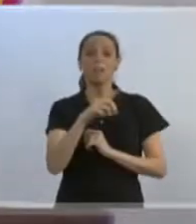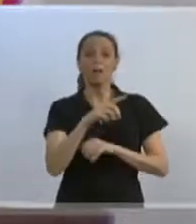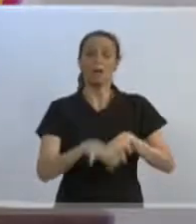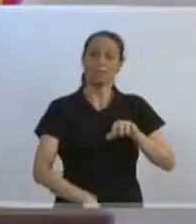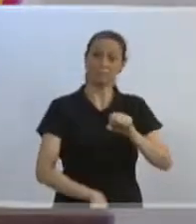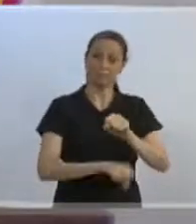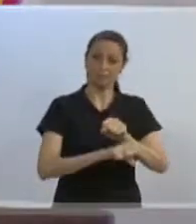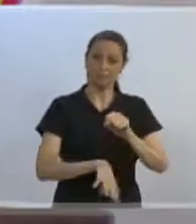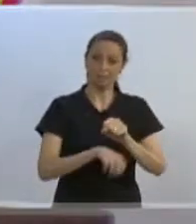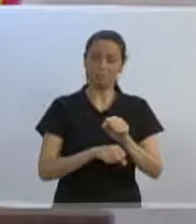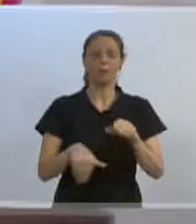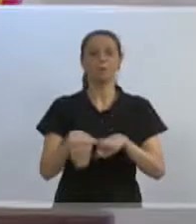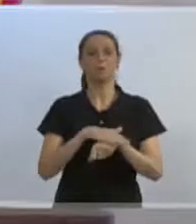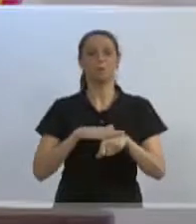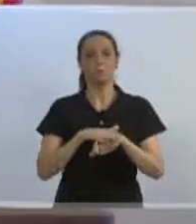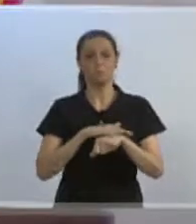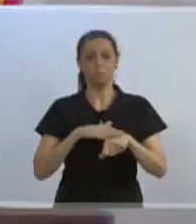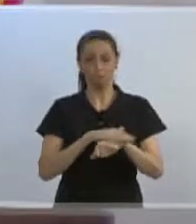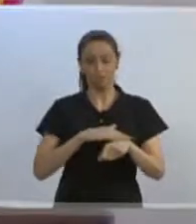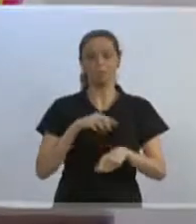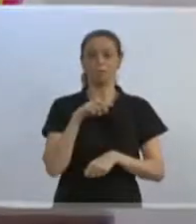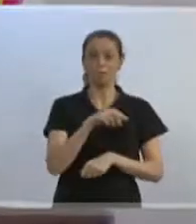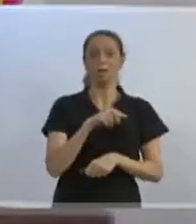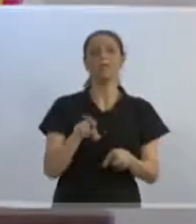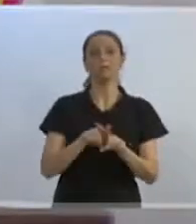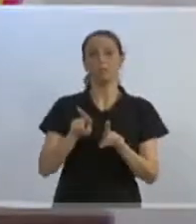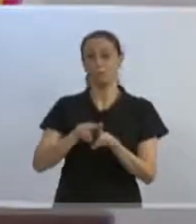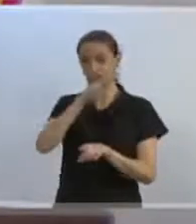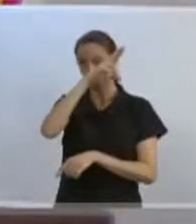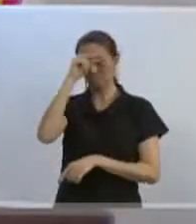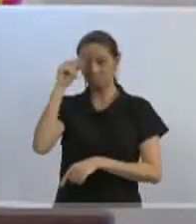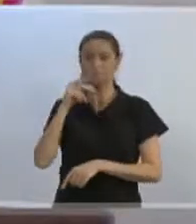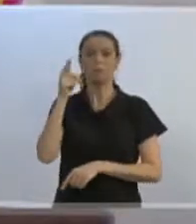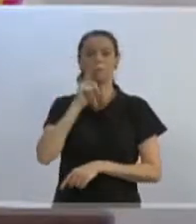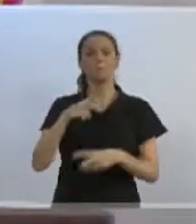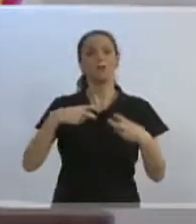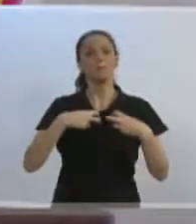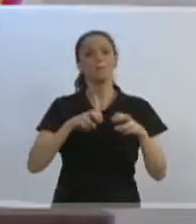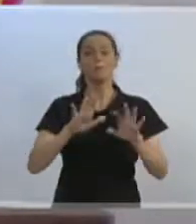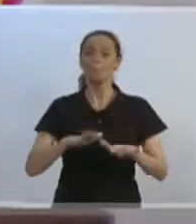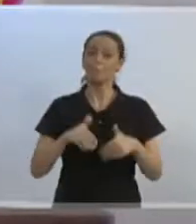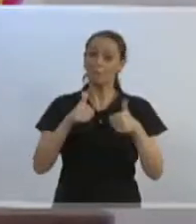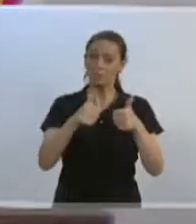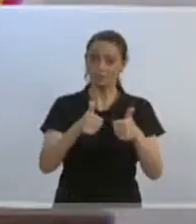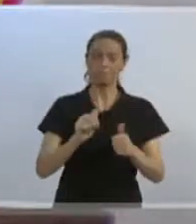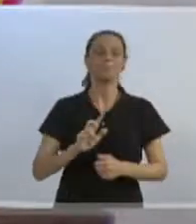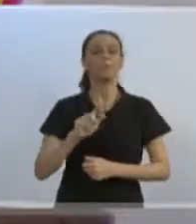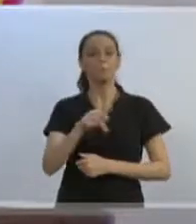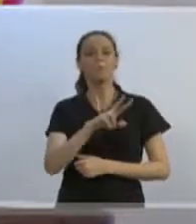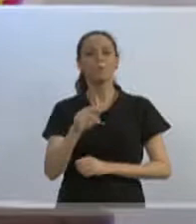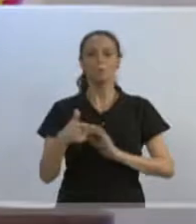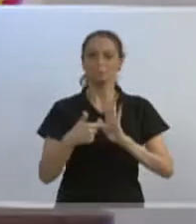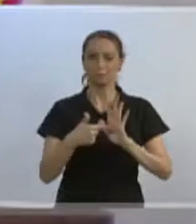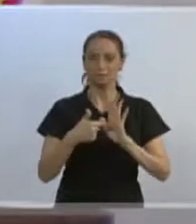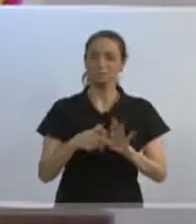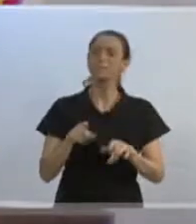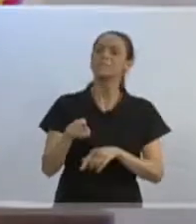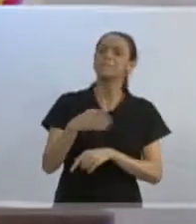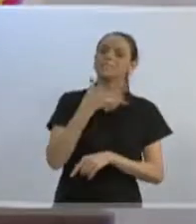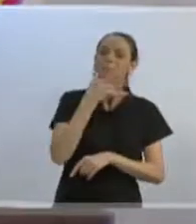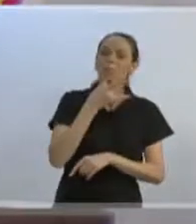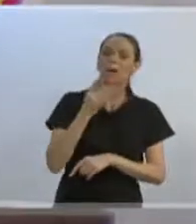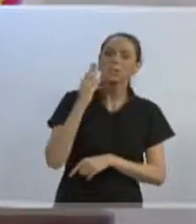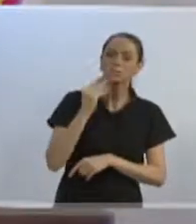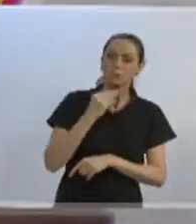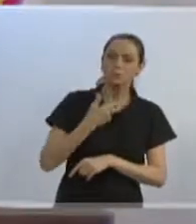possa ter uma conversa com o poder público para tentar avançar o transporte coletivo da cidade. Eu vou continuar depois aqui apresentando, mas acho que o vereador Gilson gostaria